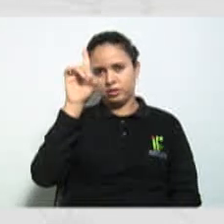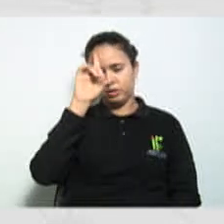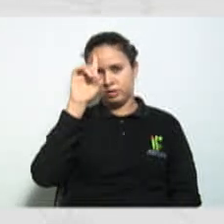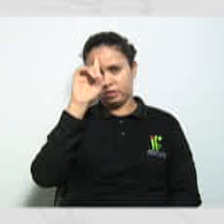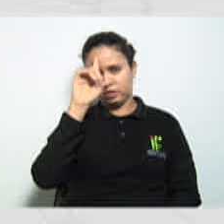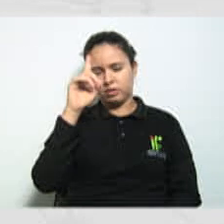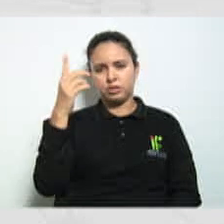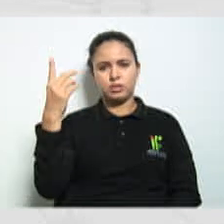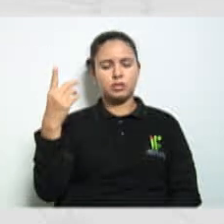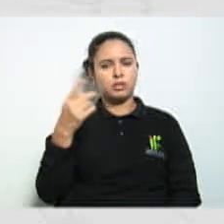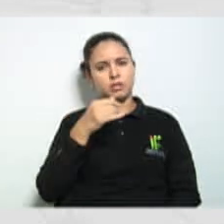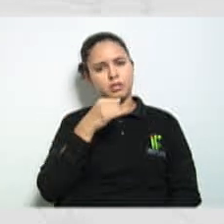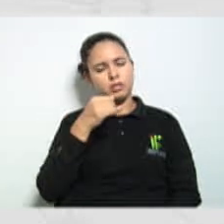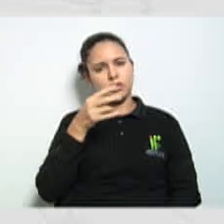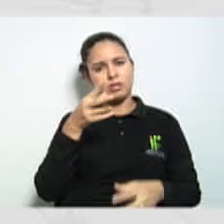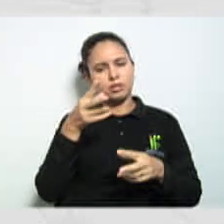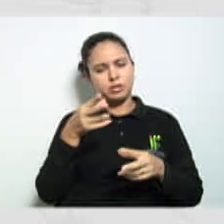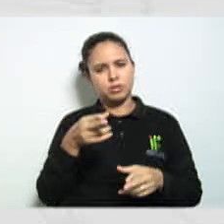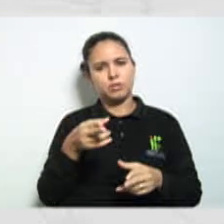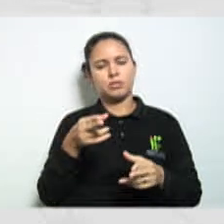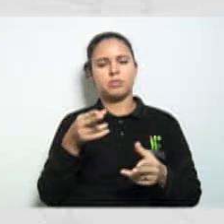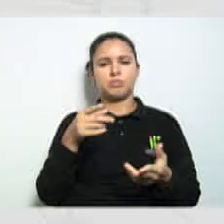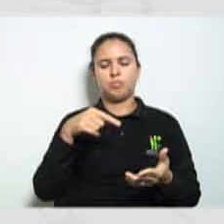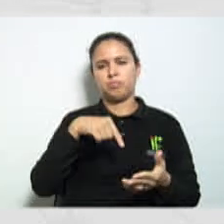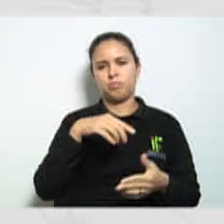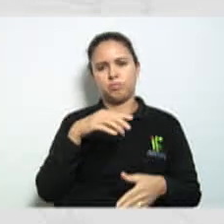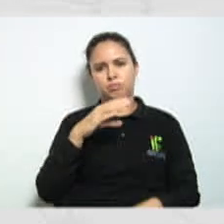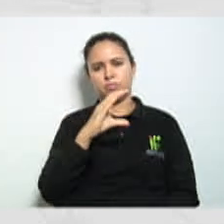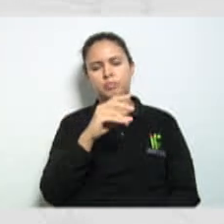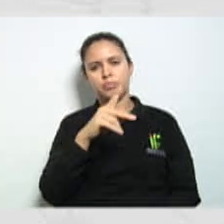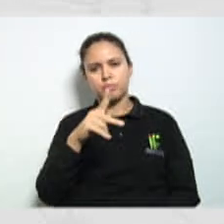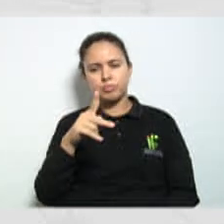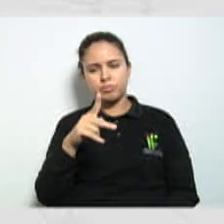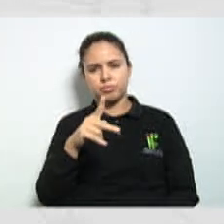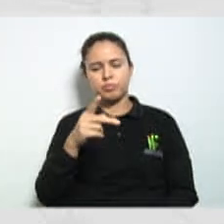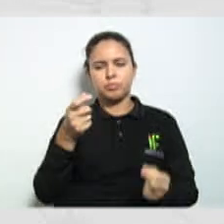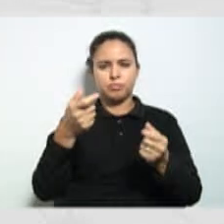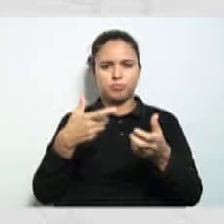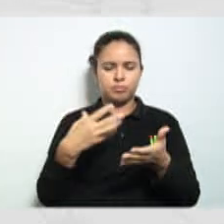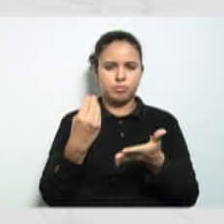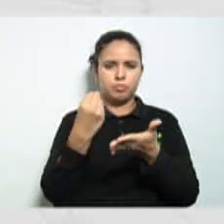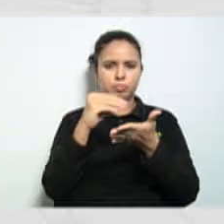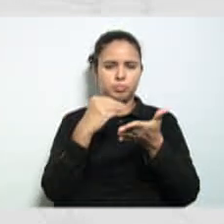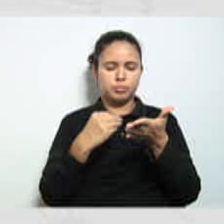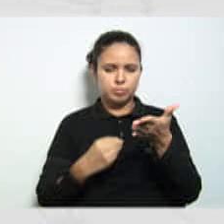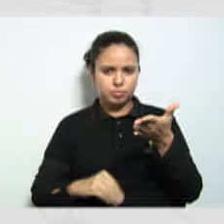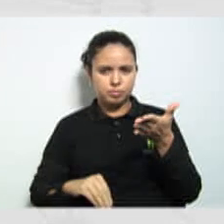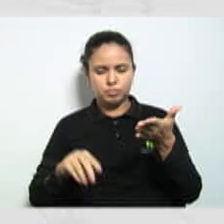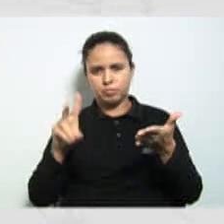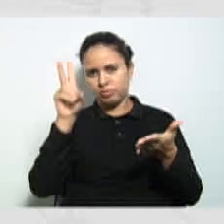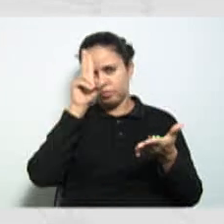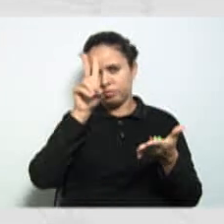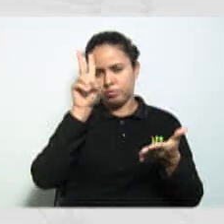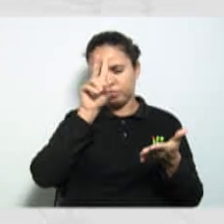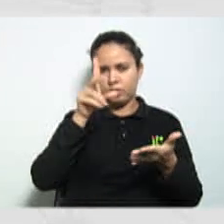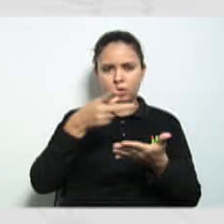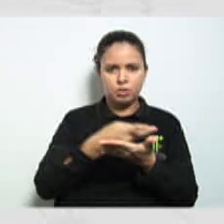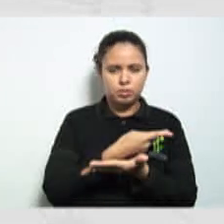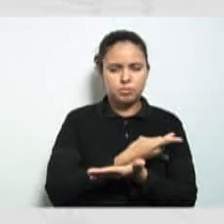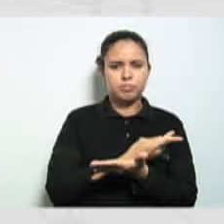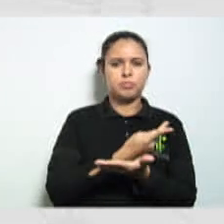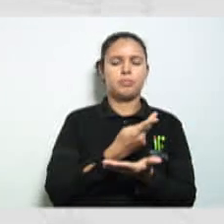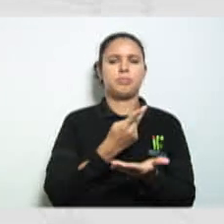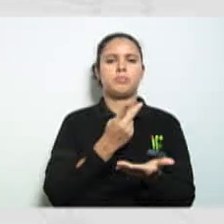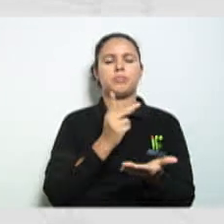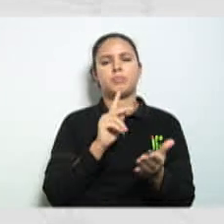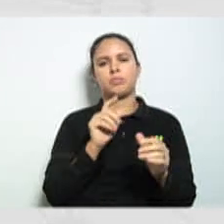sua historinha pessoal. Então, o livro diário, ele vai contar a história, registrar os fatos que